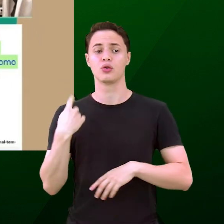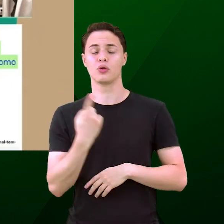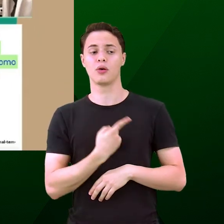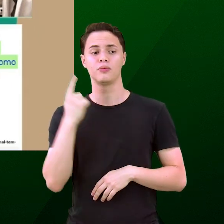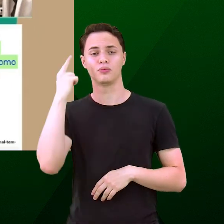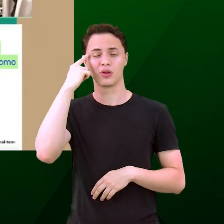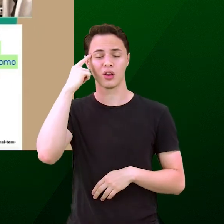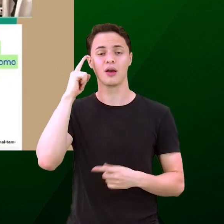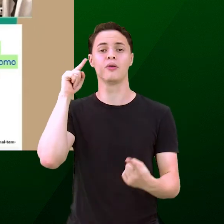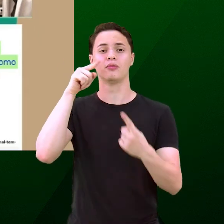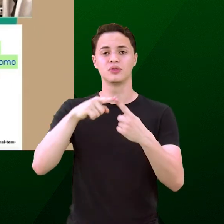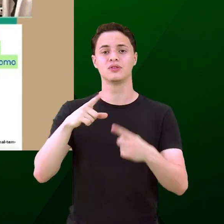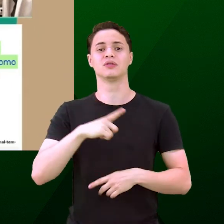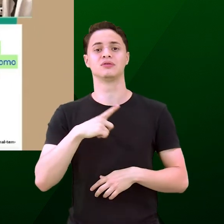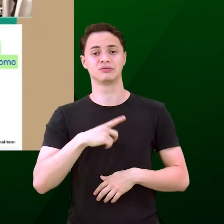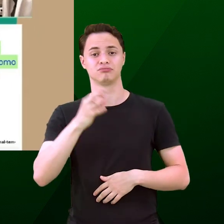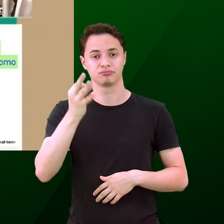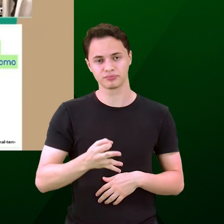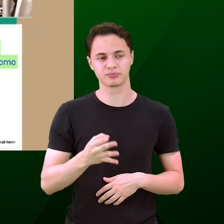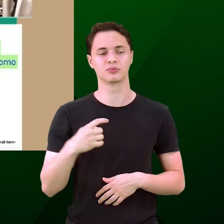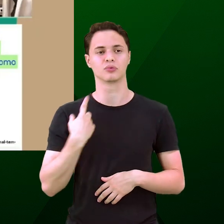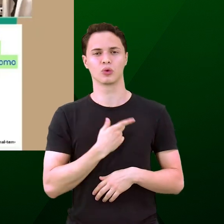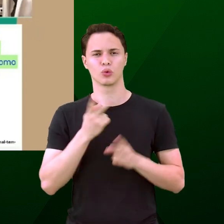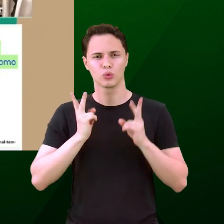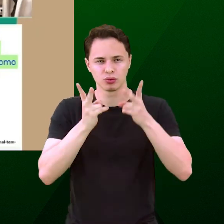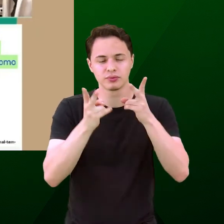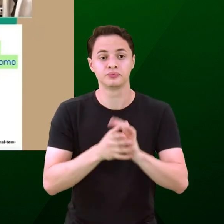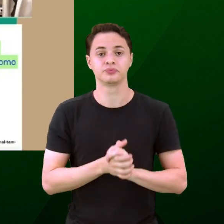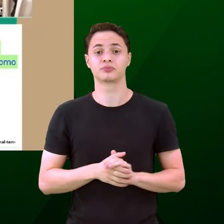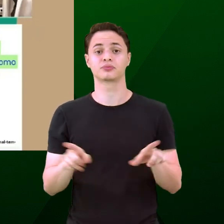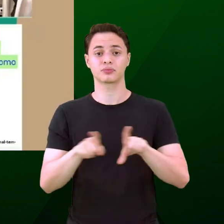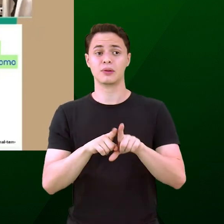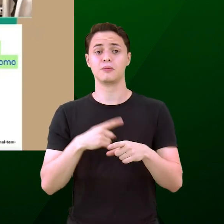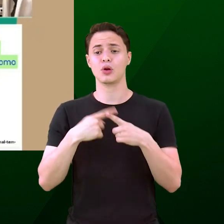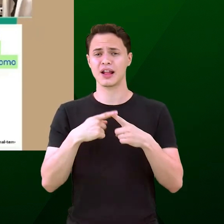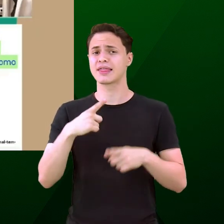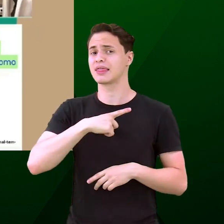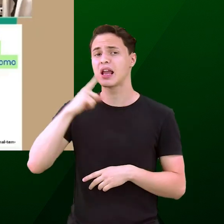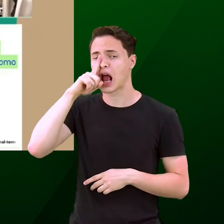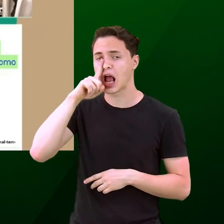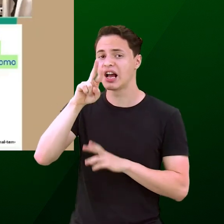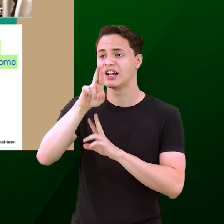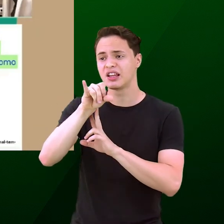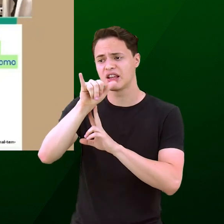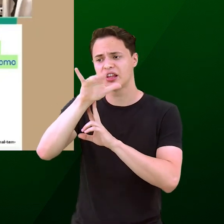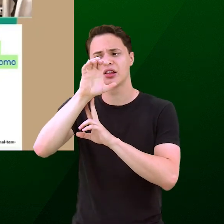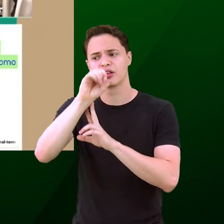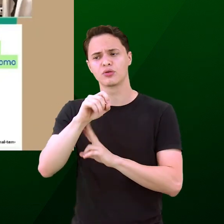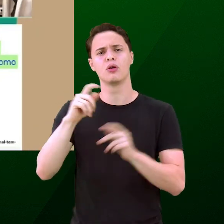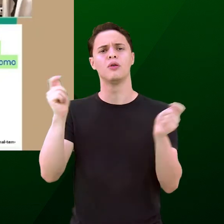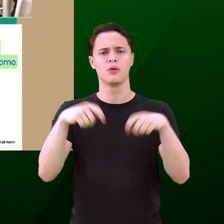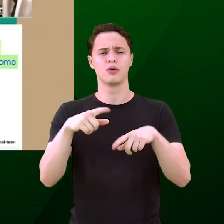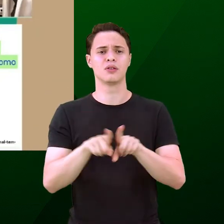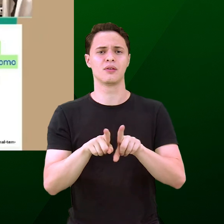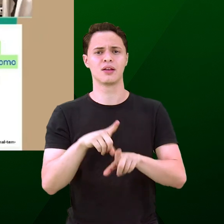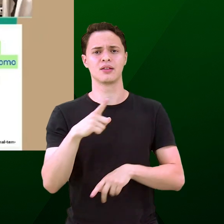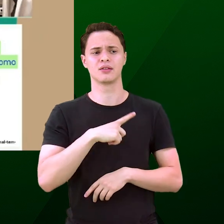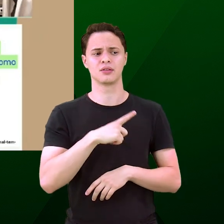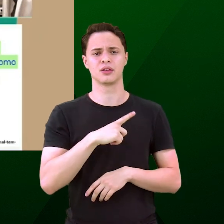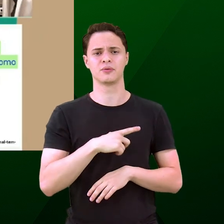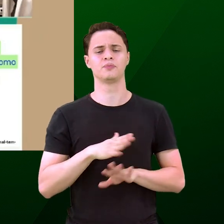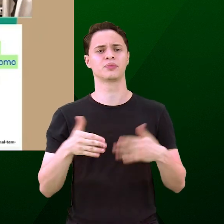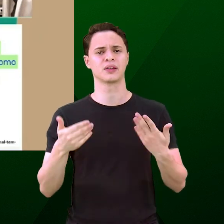hidrate bastante, né? Quanto antes, melhor, né? 1 hora antes do treino, tomar uma quantidade boa de água para não precisar, às vezes tu